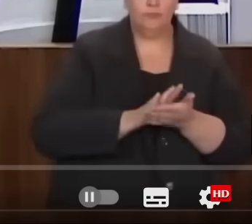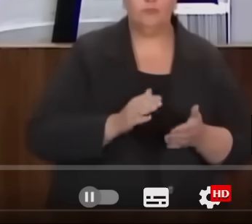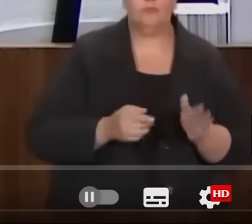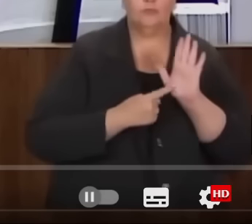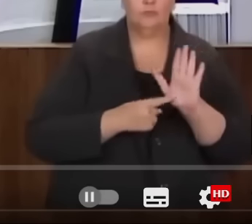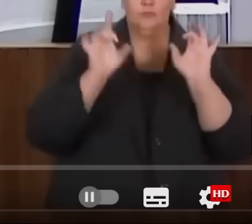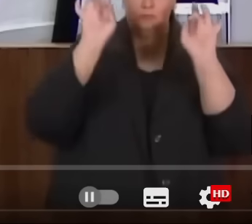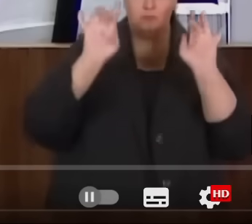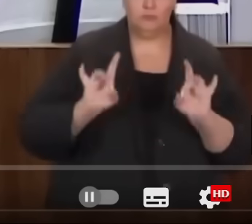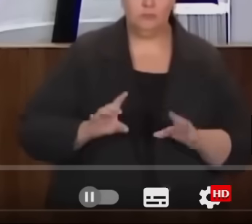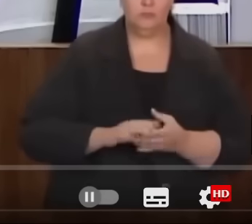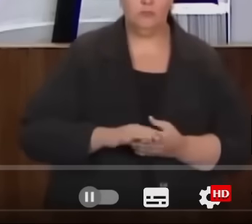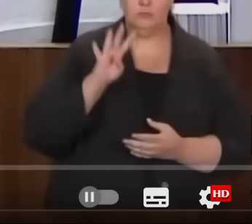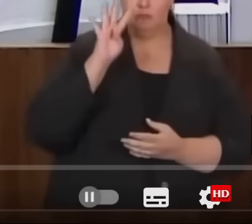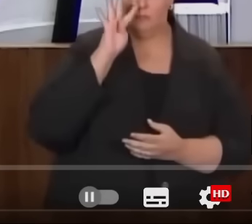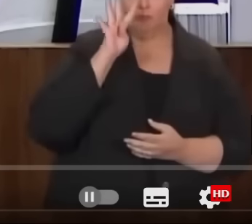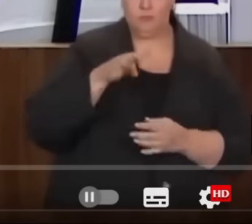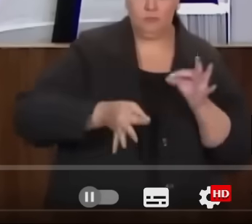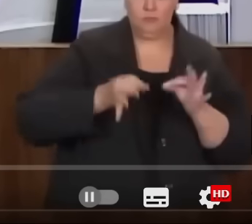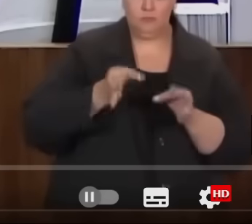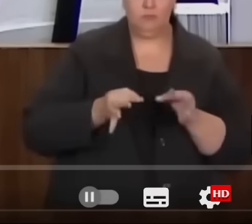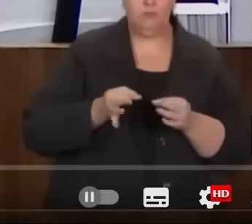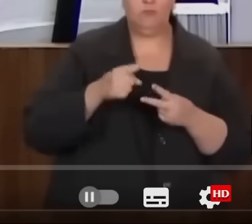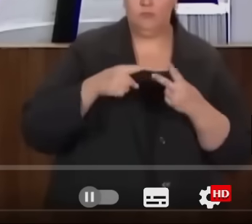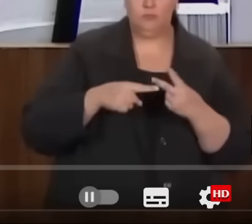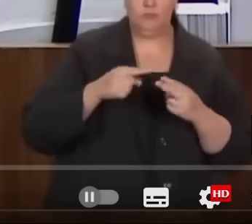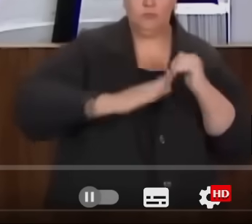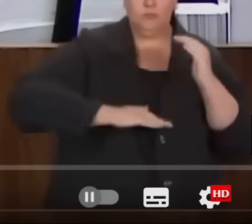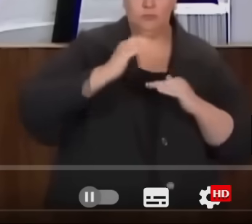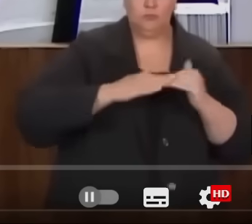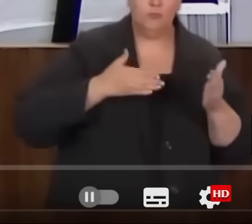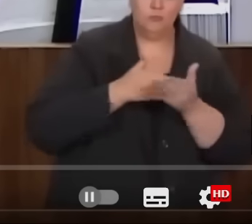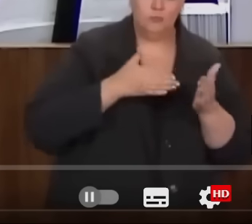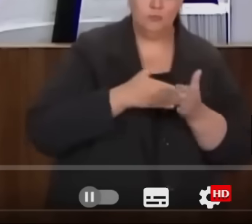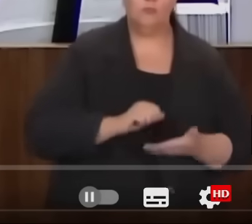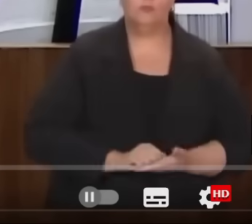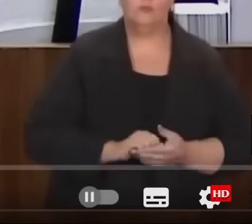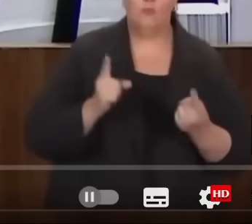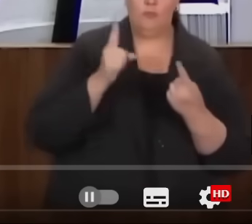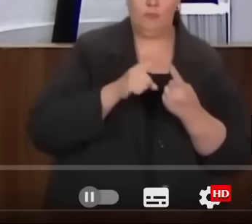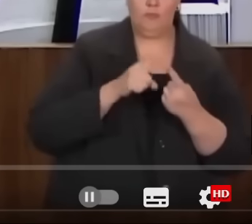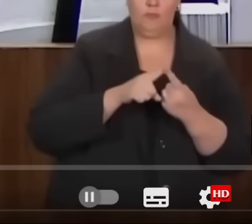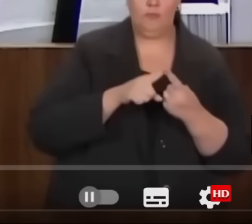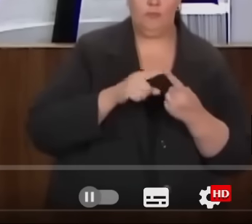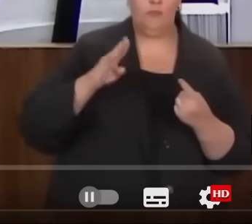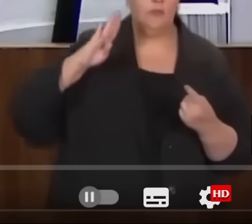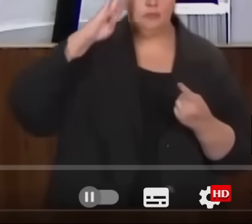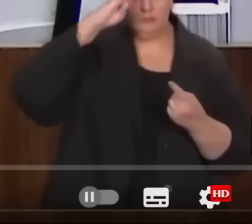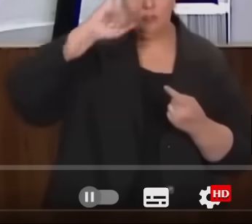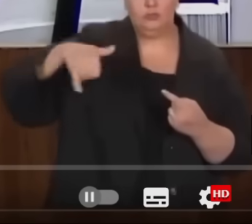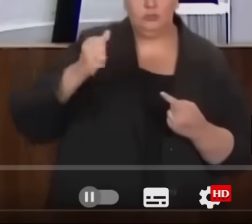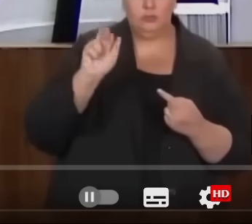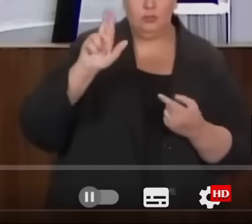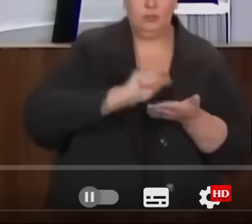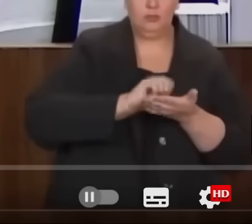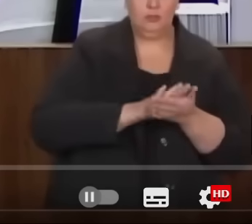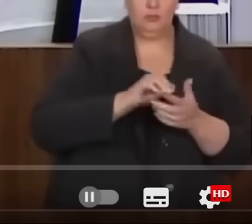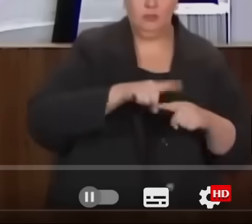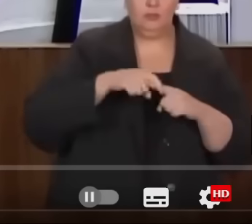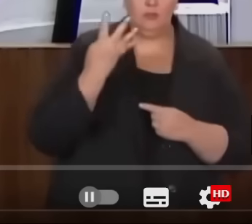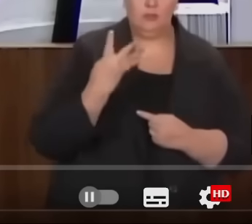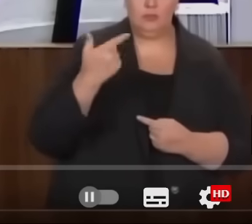representação especial para condenar ambos os investigados pela prática das condutas vedadas, aplicando ao primeiro investigado, Jair Messias Bolsonaro, multa no